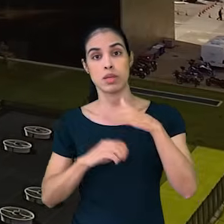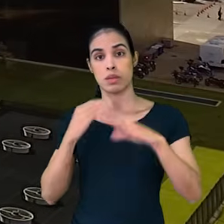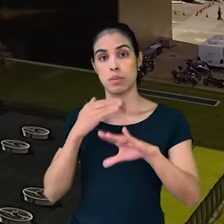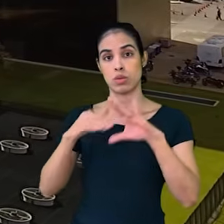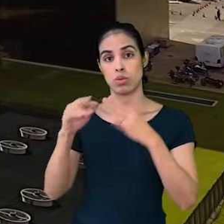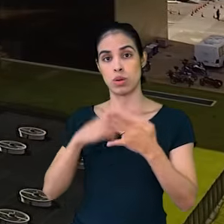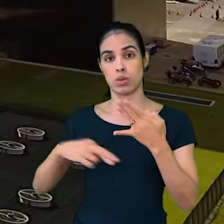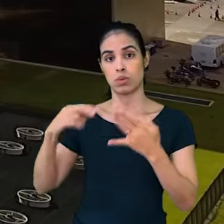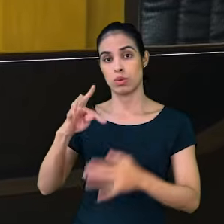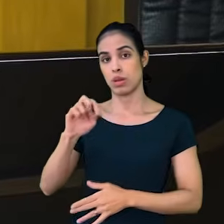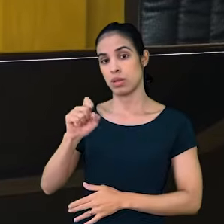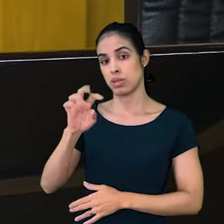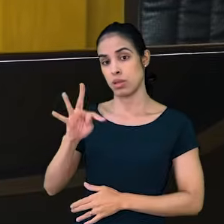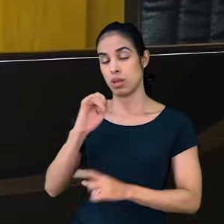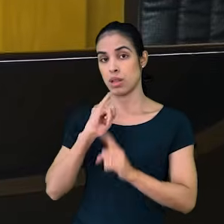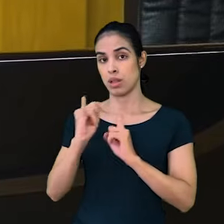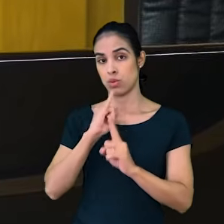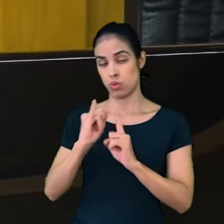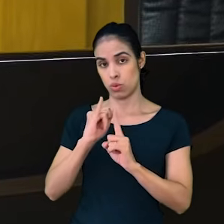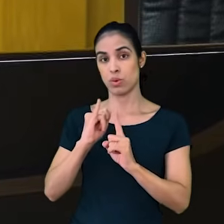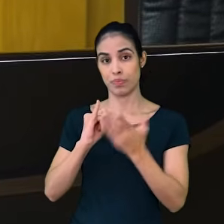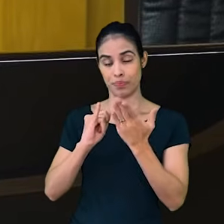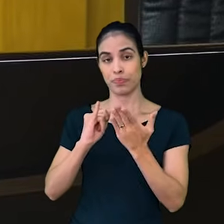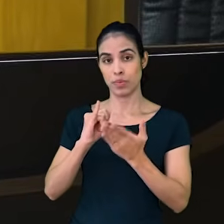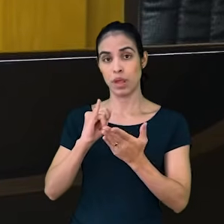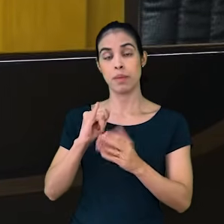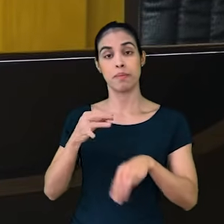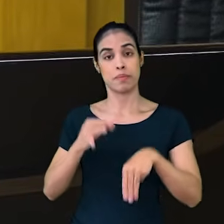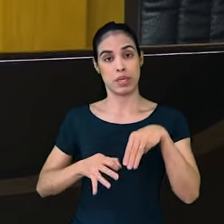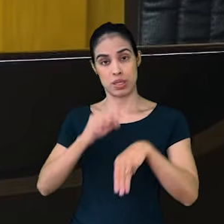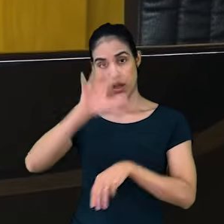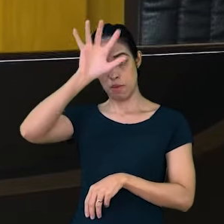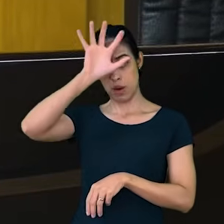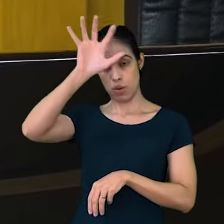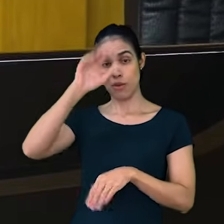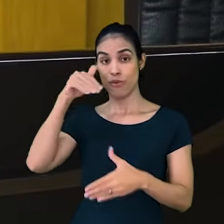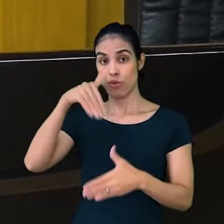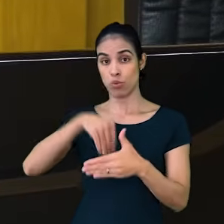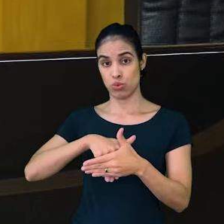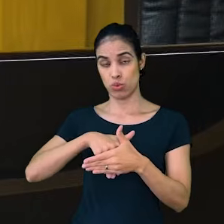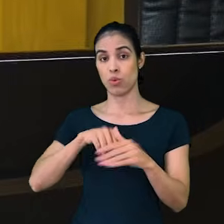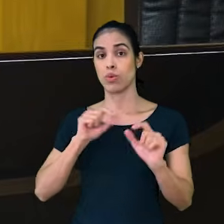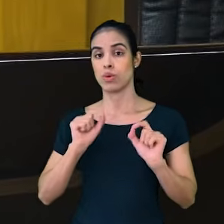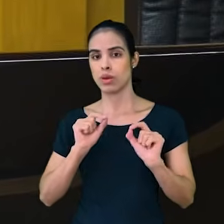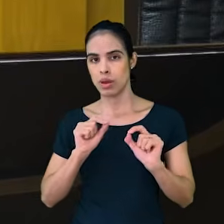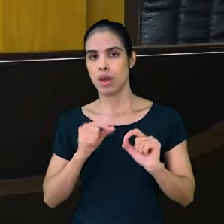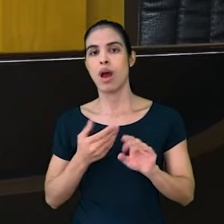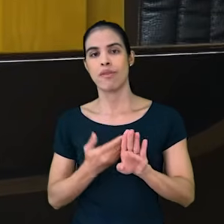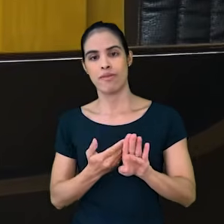recurso no TST. O relator na primeira turma, ministro Amaury Rodrigues, votou pelo